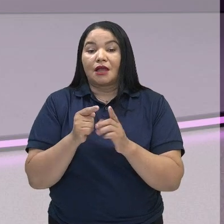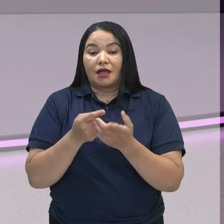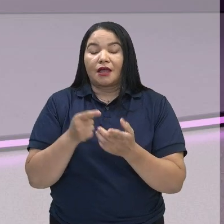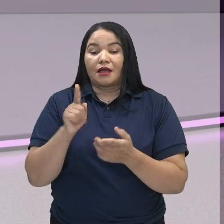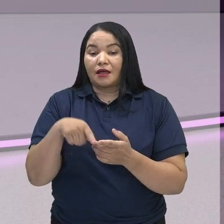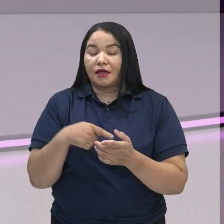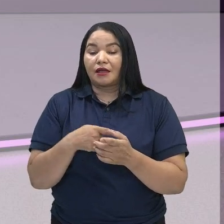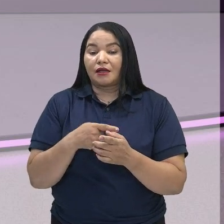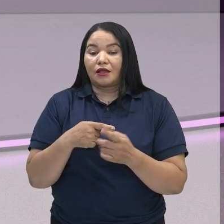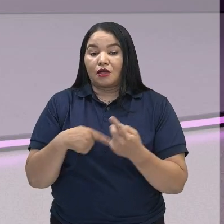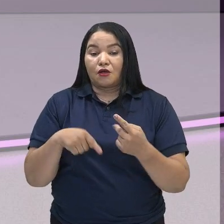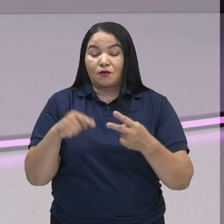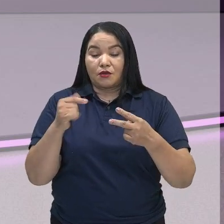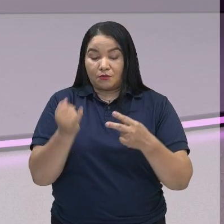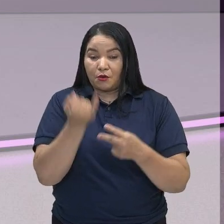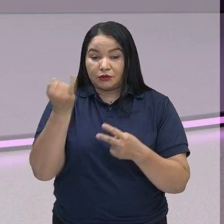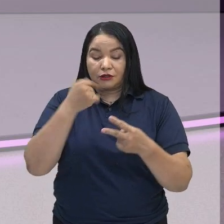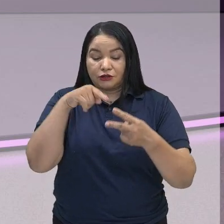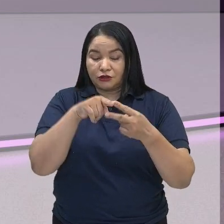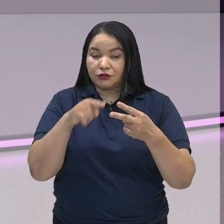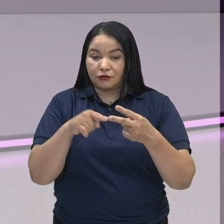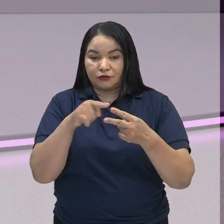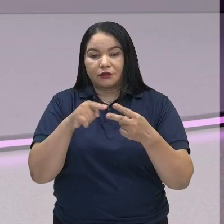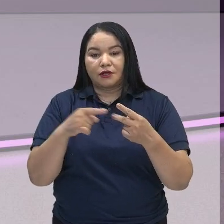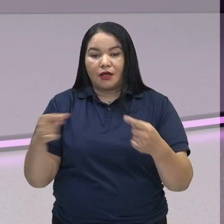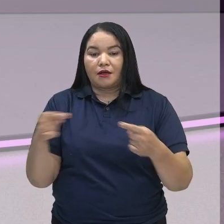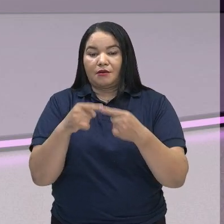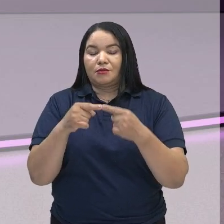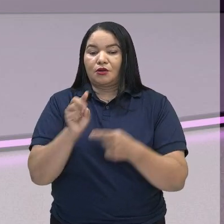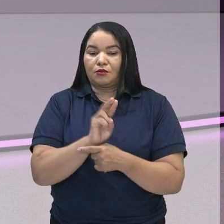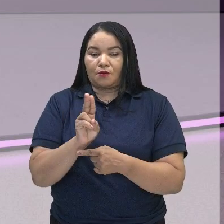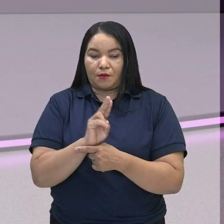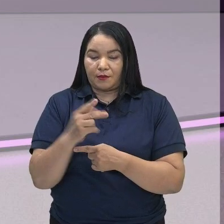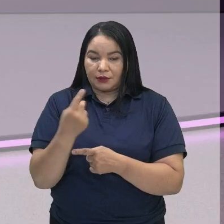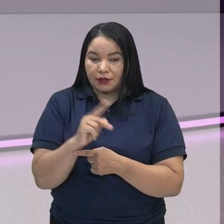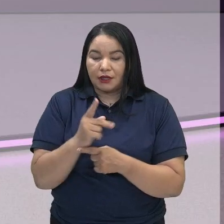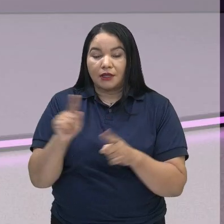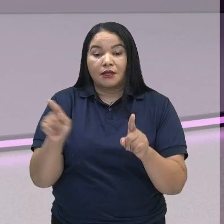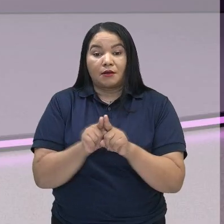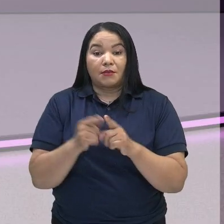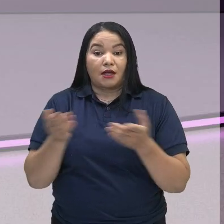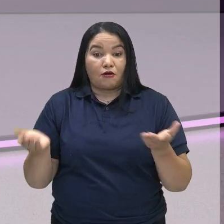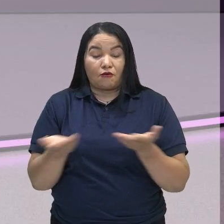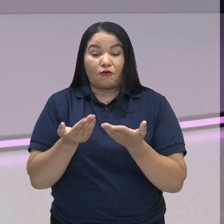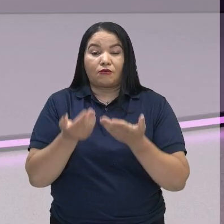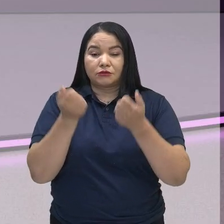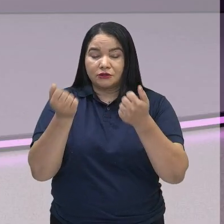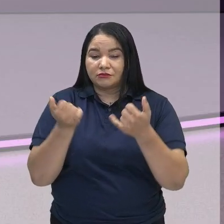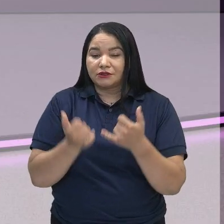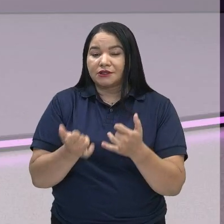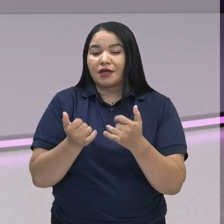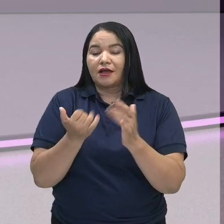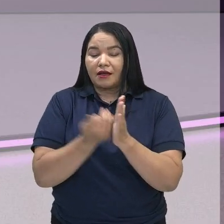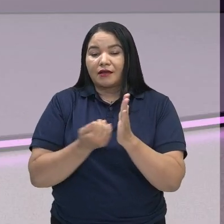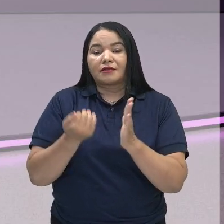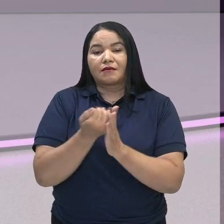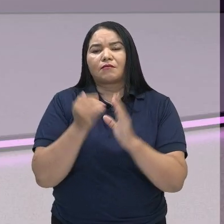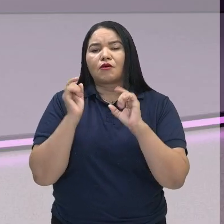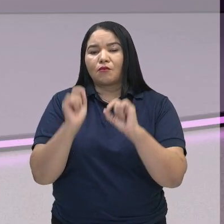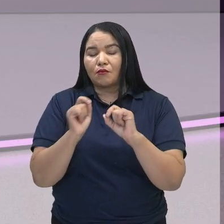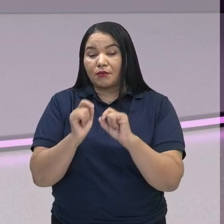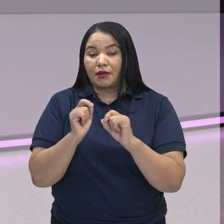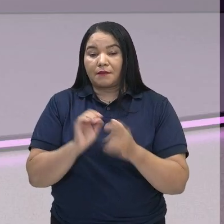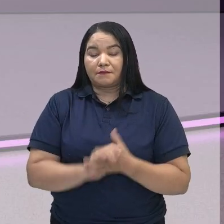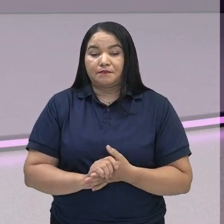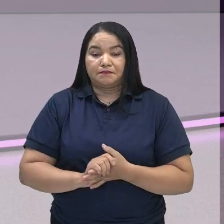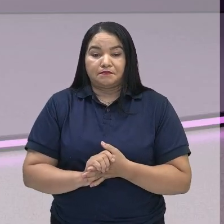descobridor desse importante teorema que leva o seu nome, né? Vamos então agora para a definição desse teorema. O que diz o